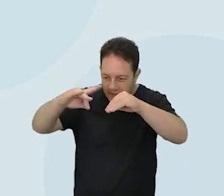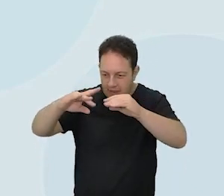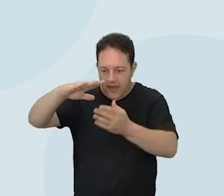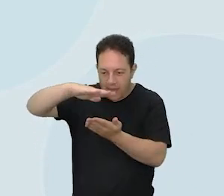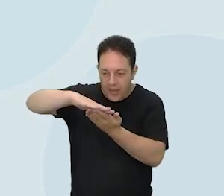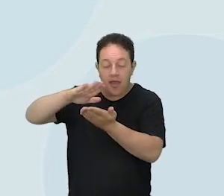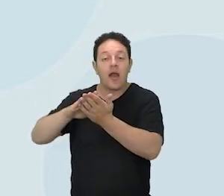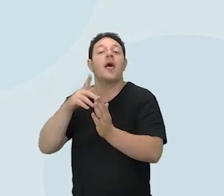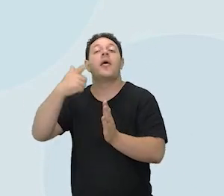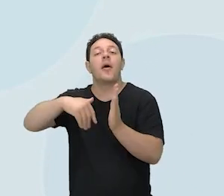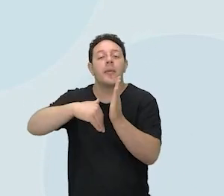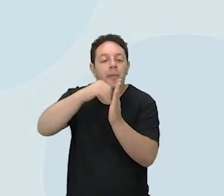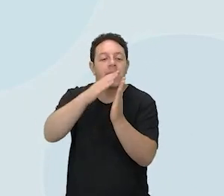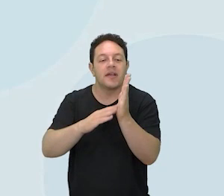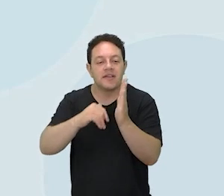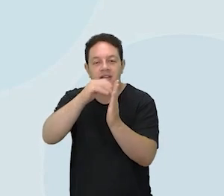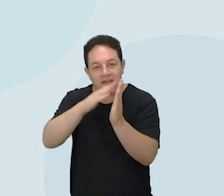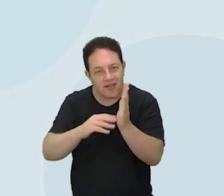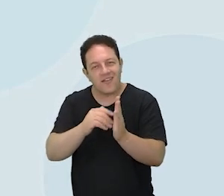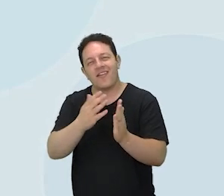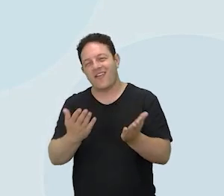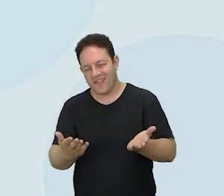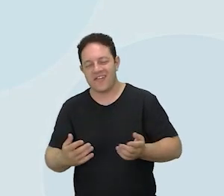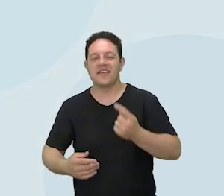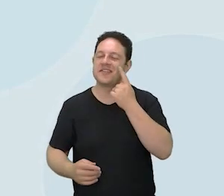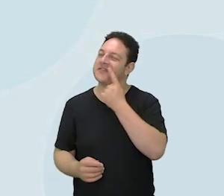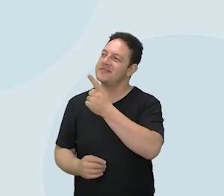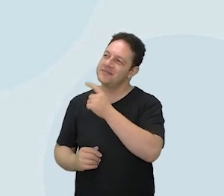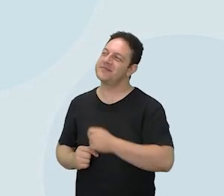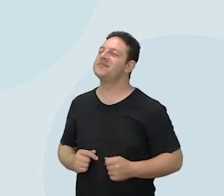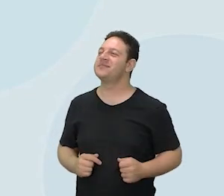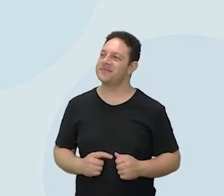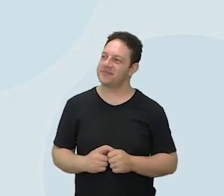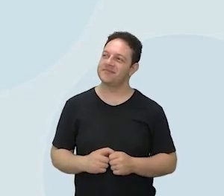da pintura, né? Pode passar.